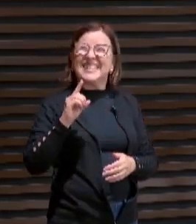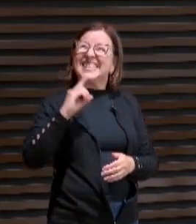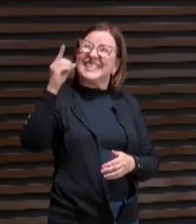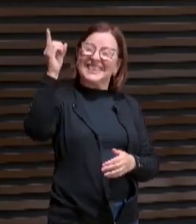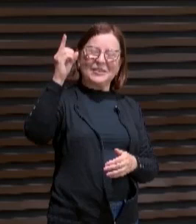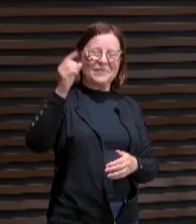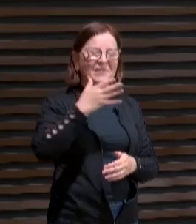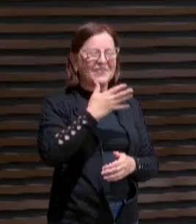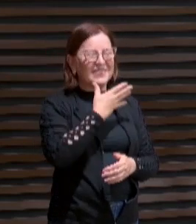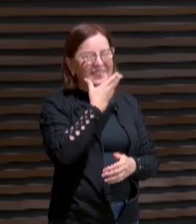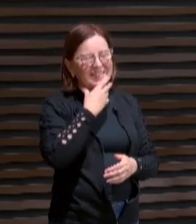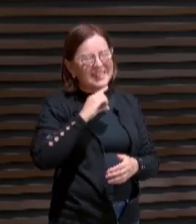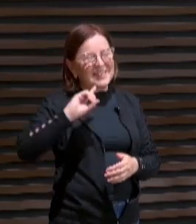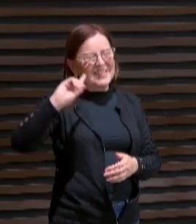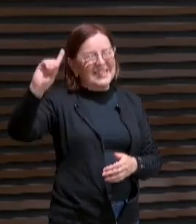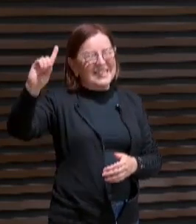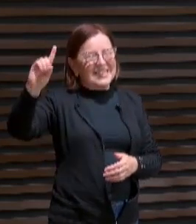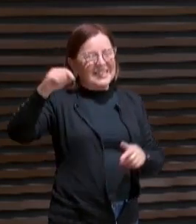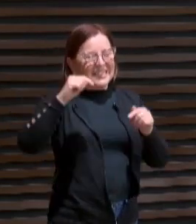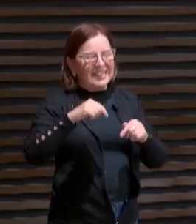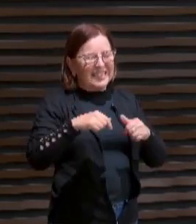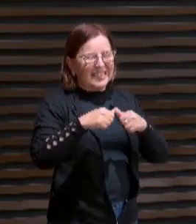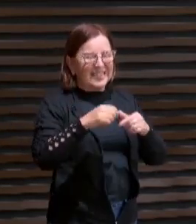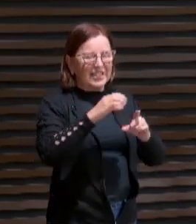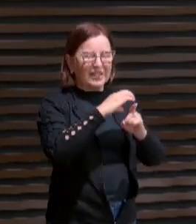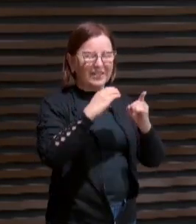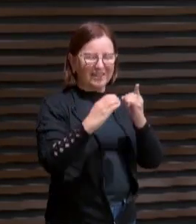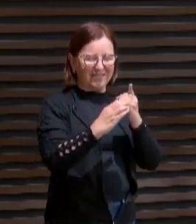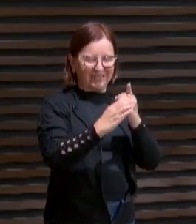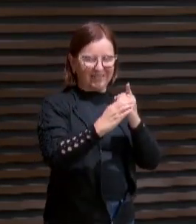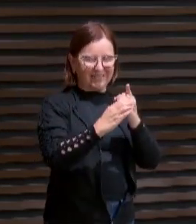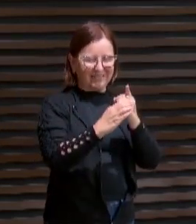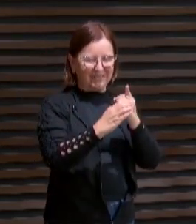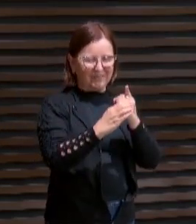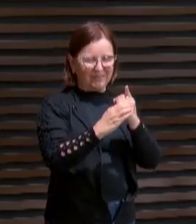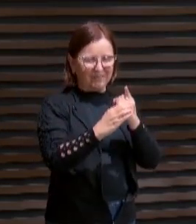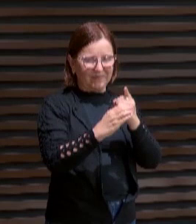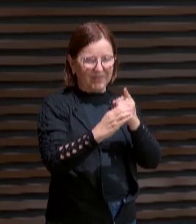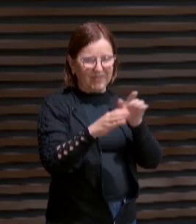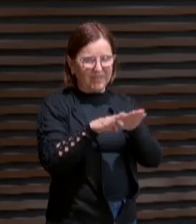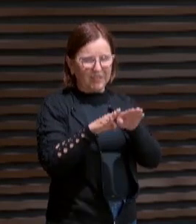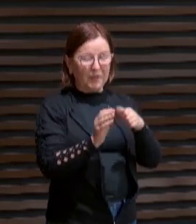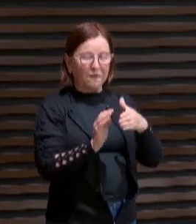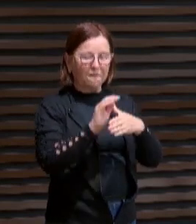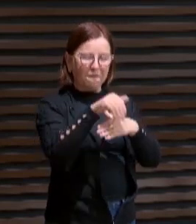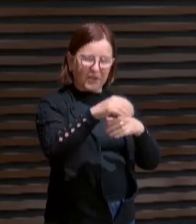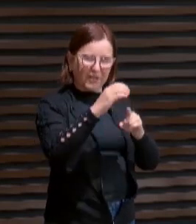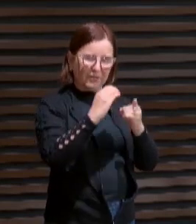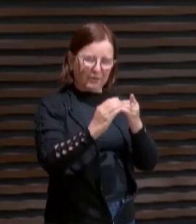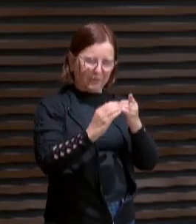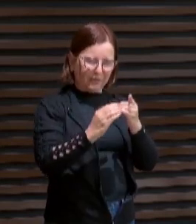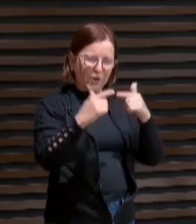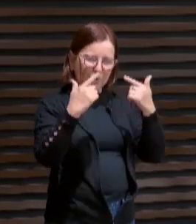Nosso Pai, aqui nessa reunião e fora desta reunião, onde essa